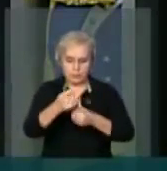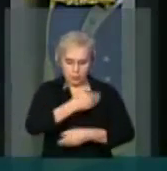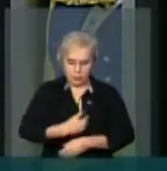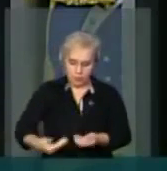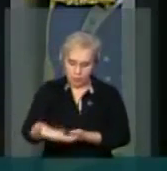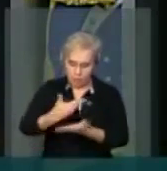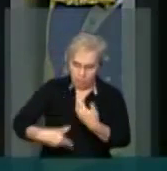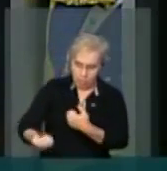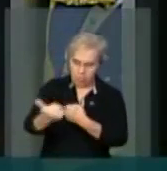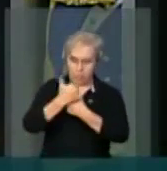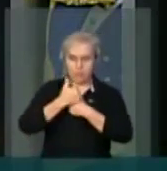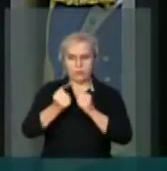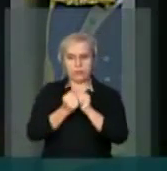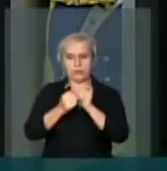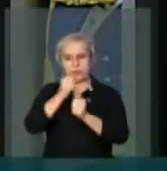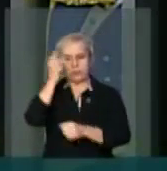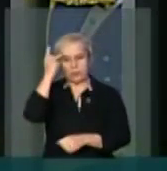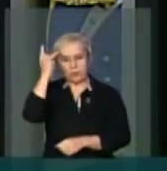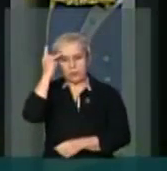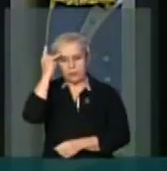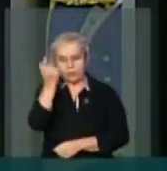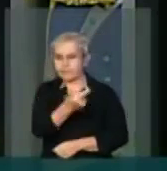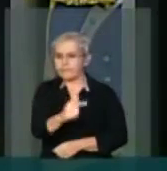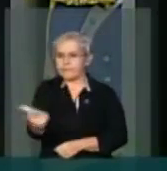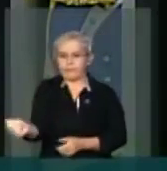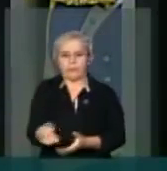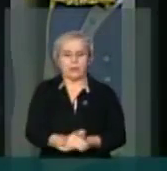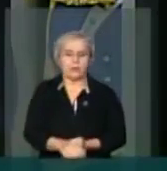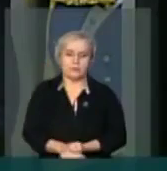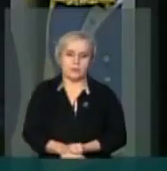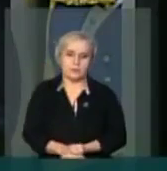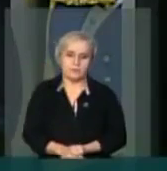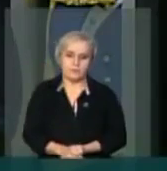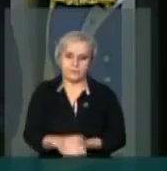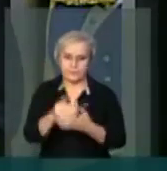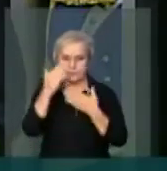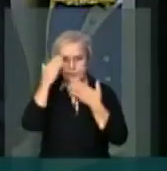além de tudo, ainda deve aos estados e aos municípios brasileiros. Obrigado, senhor presidente.